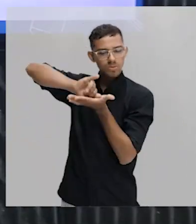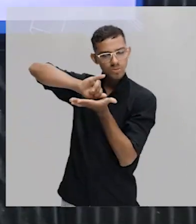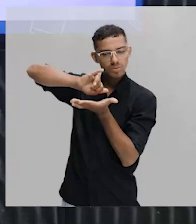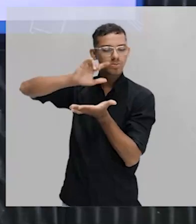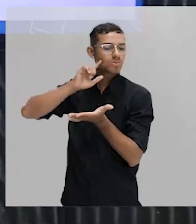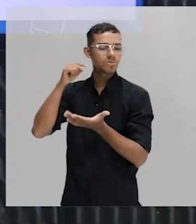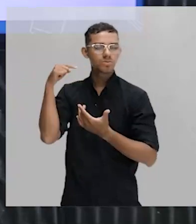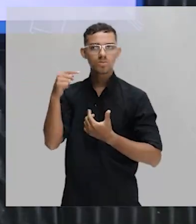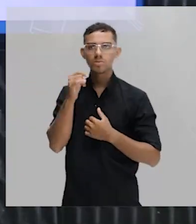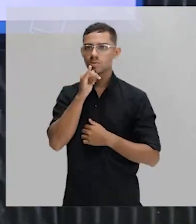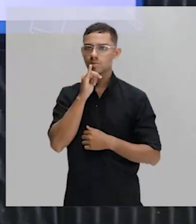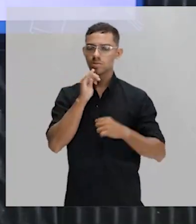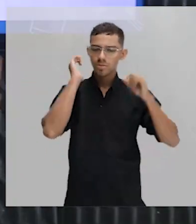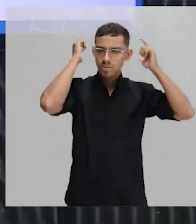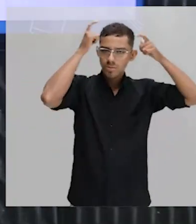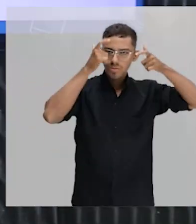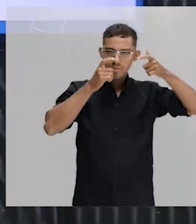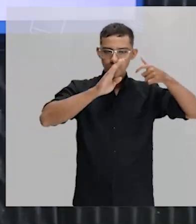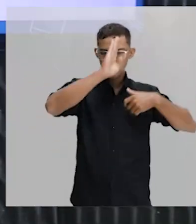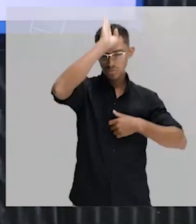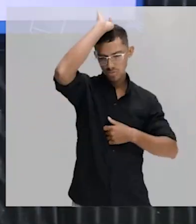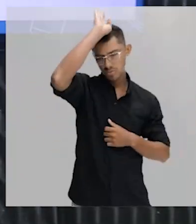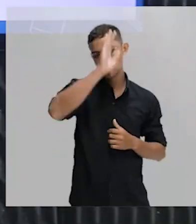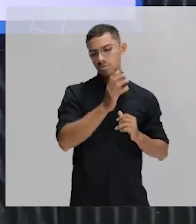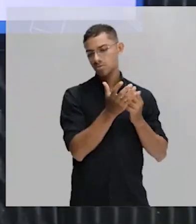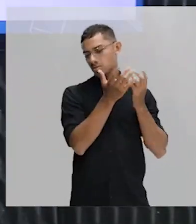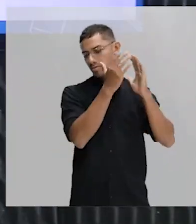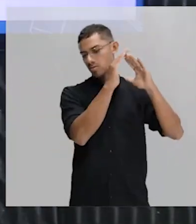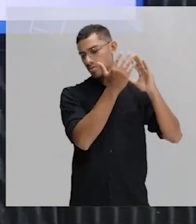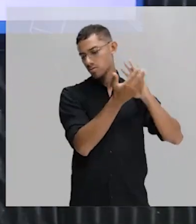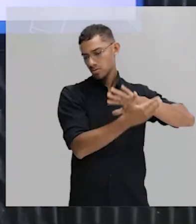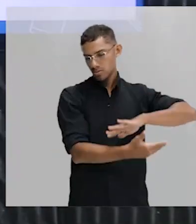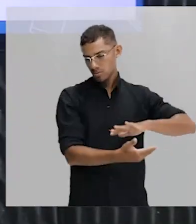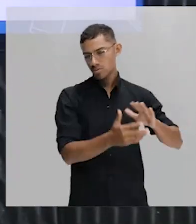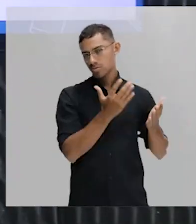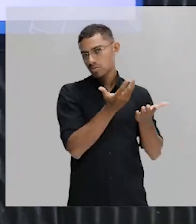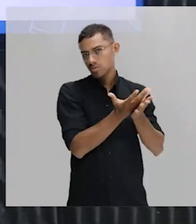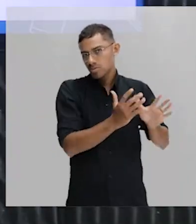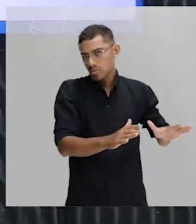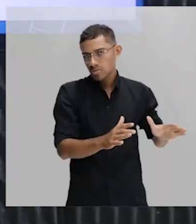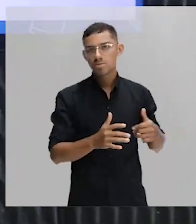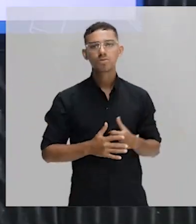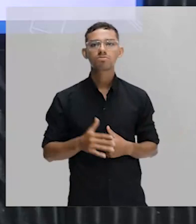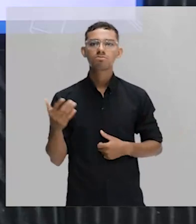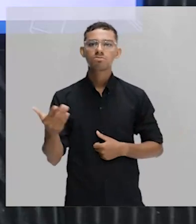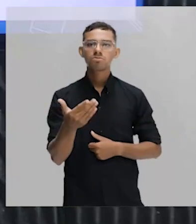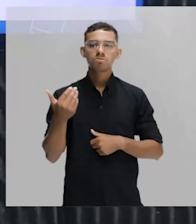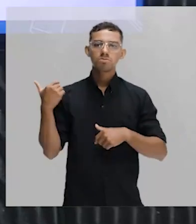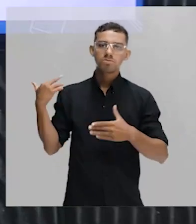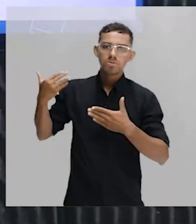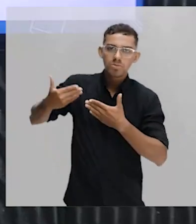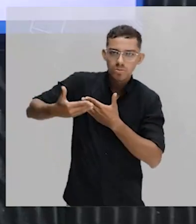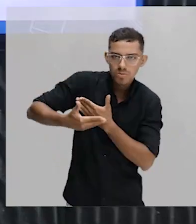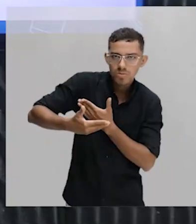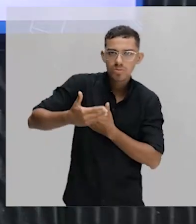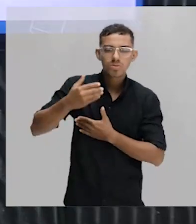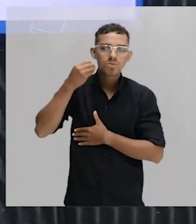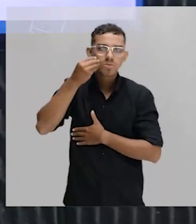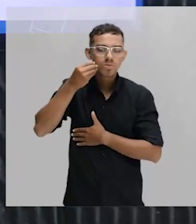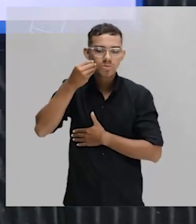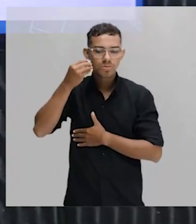de misericórdia para o Império Romano cair por água abaixo. Então eu não vou entrar no aspecto histórico da situação, mas eu quero que vocês entendam que a